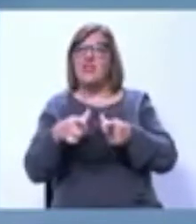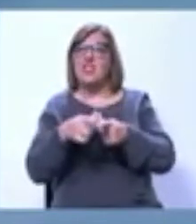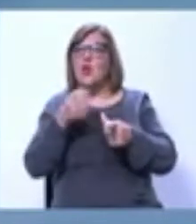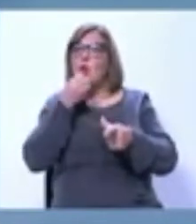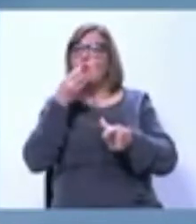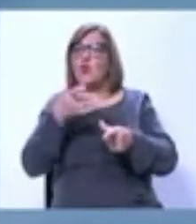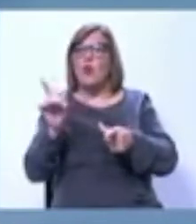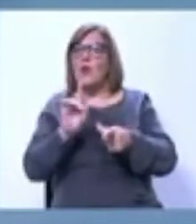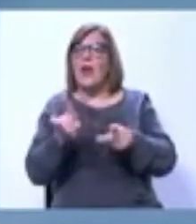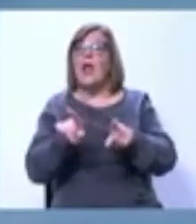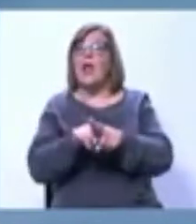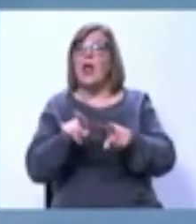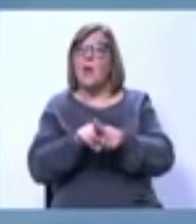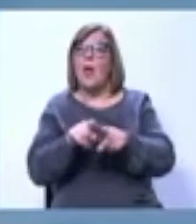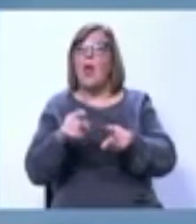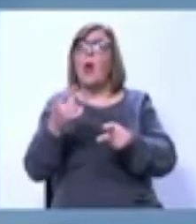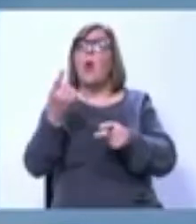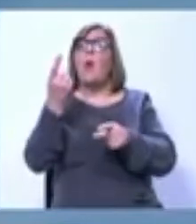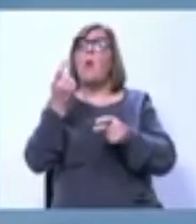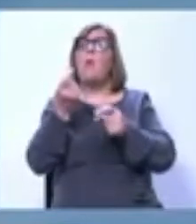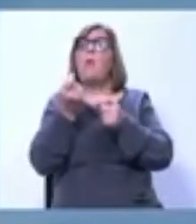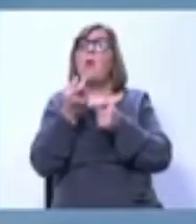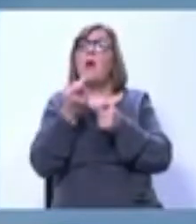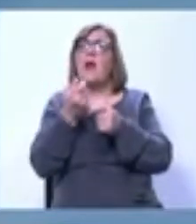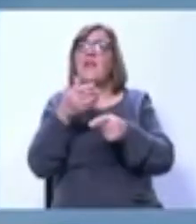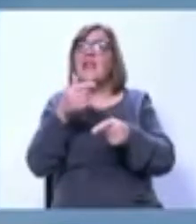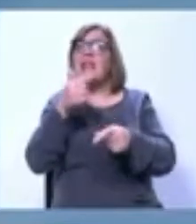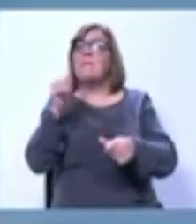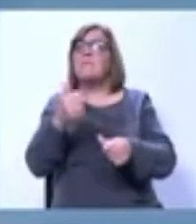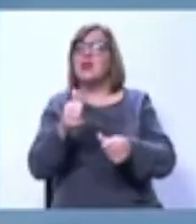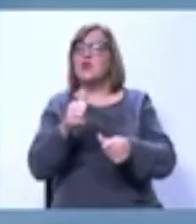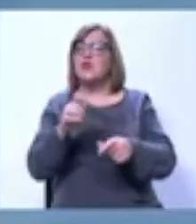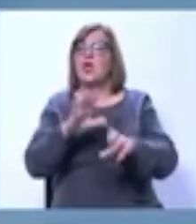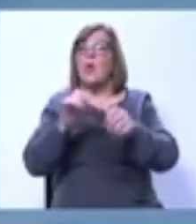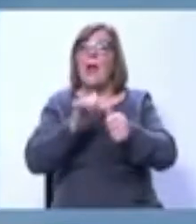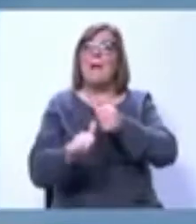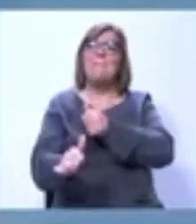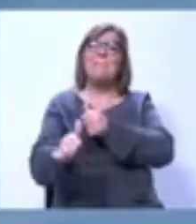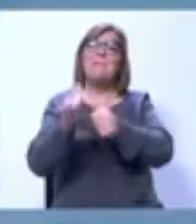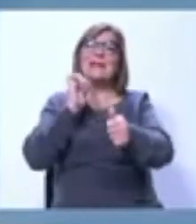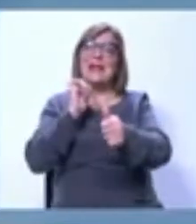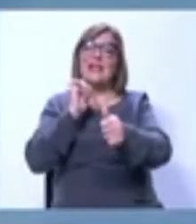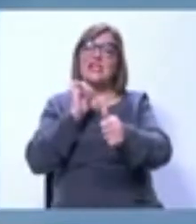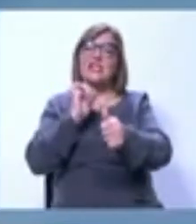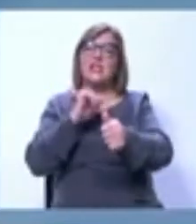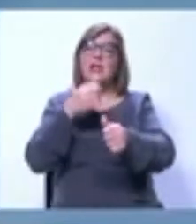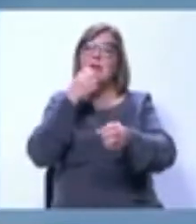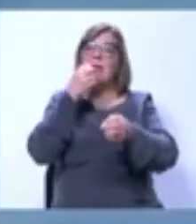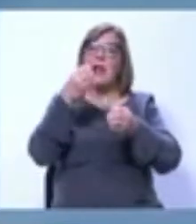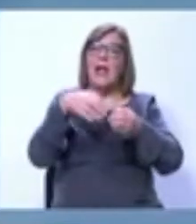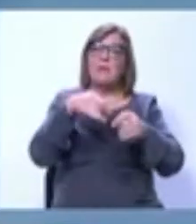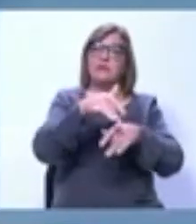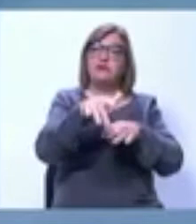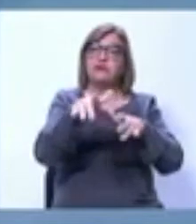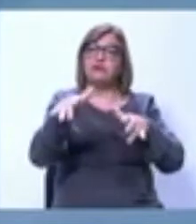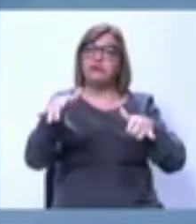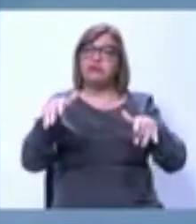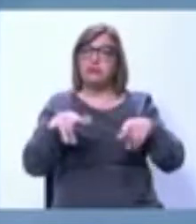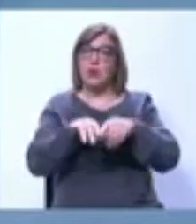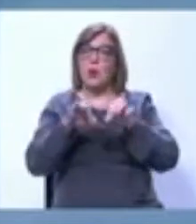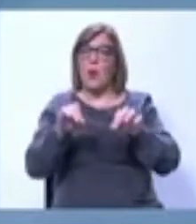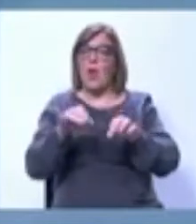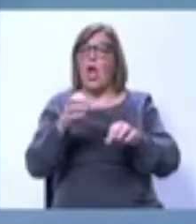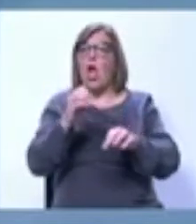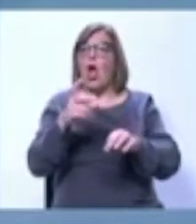expulsa completamente a menstruação a parte da menstruação que reflui retrogradamente através das trompas e cai em diferentes órgãos da pele